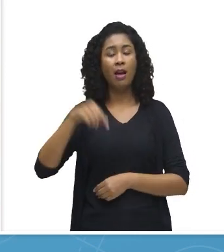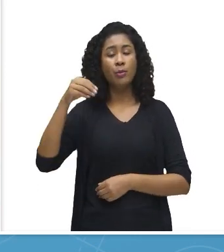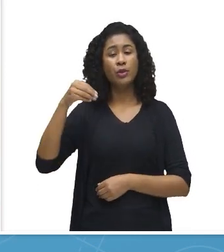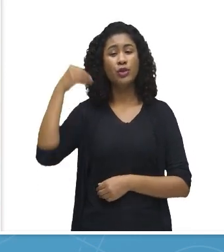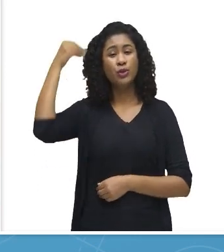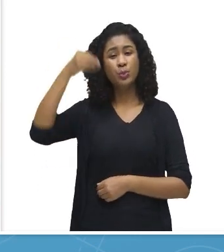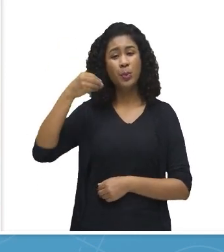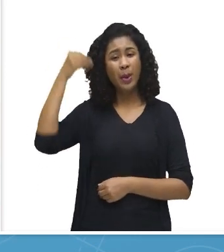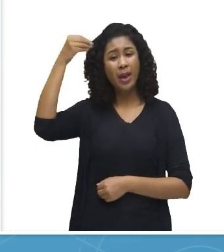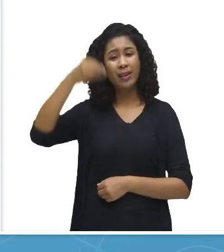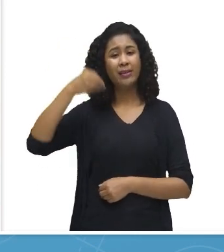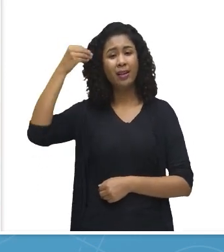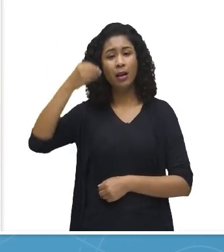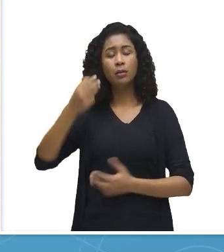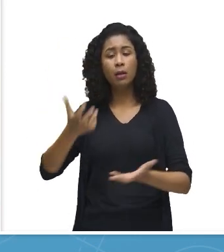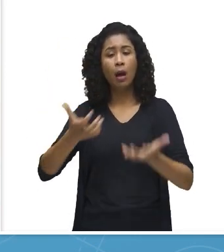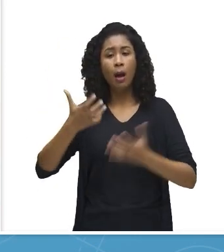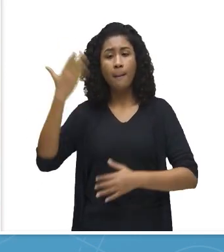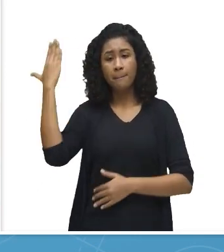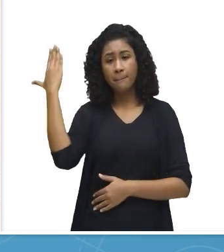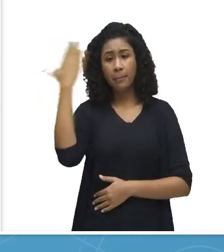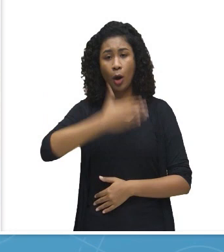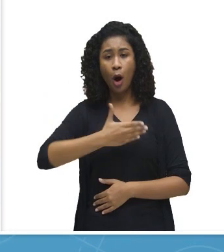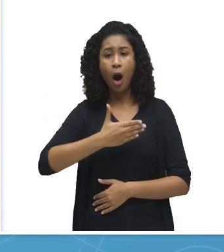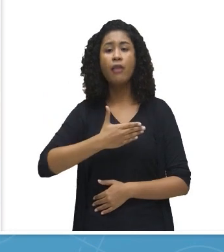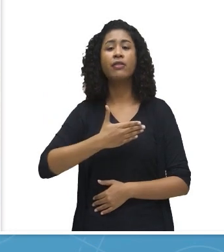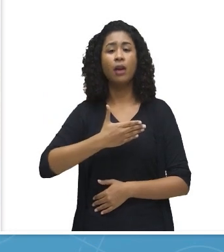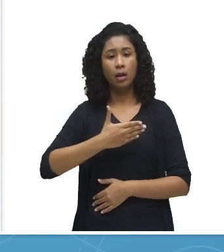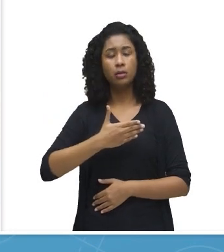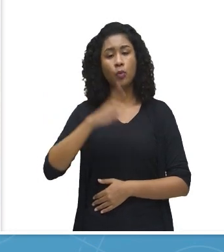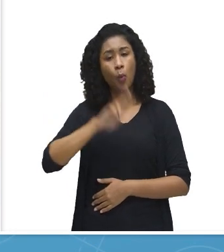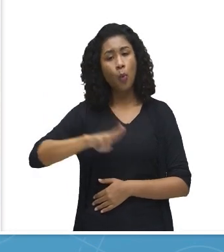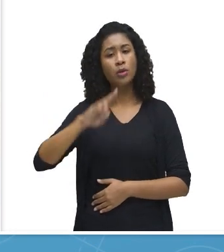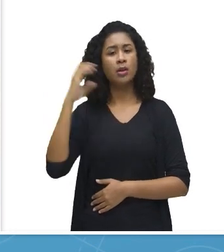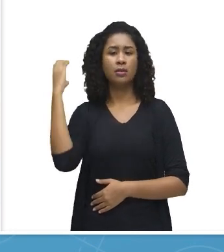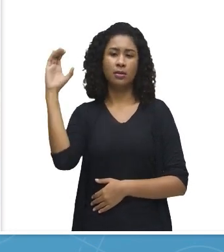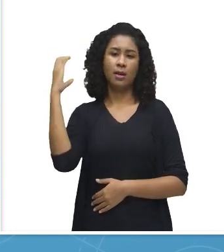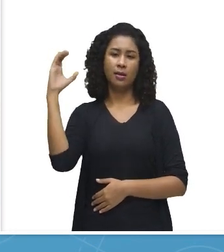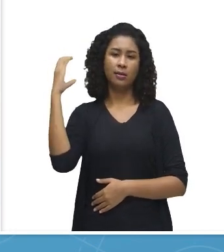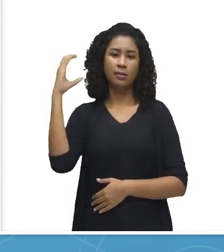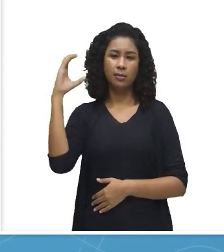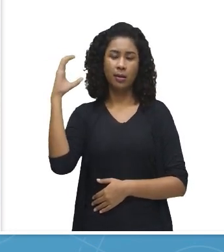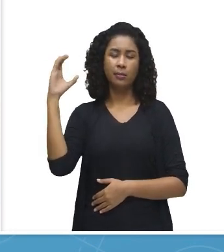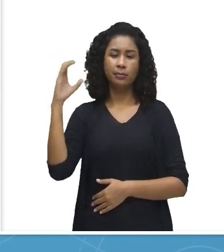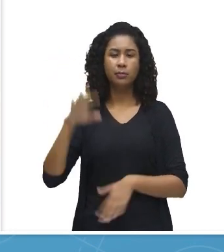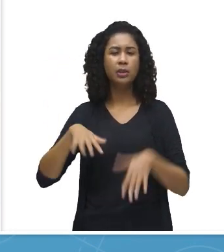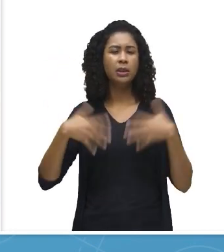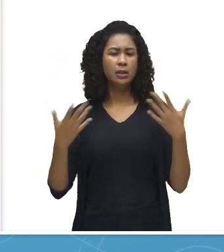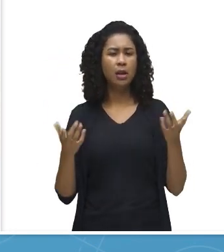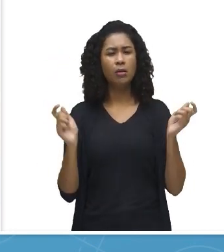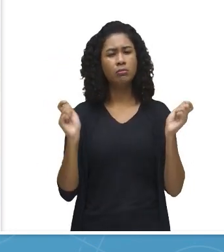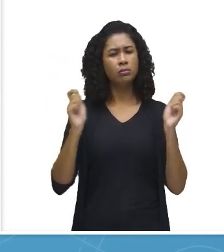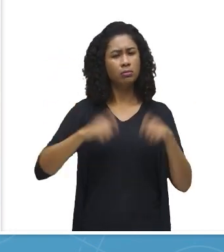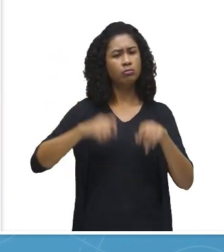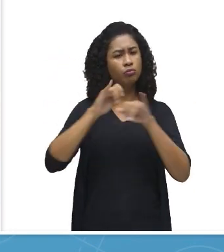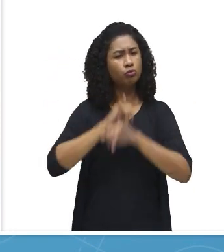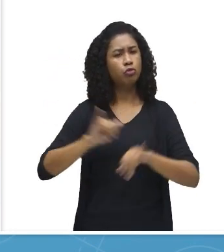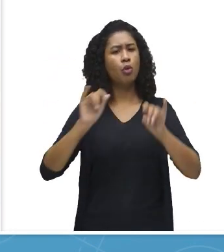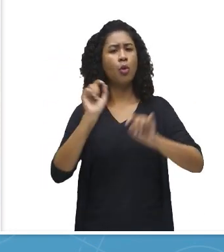experiencial, buscando provas através da ciência. Então, podemos dizer que